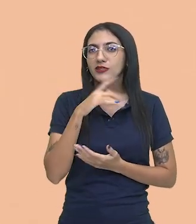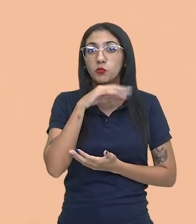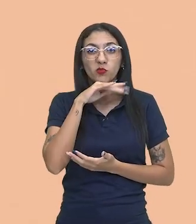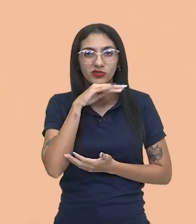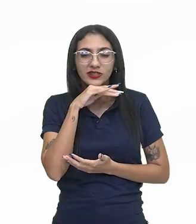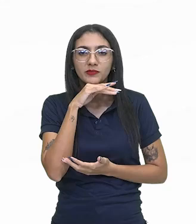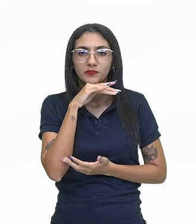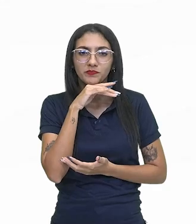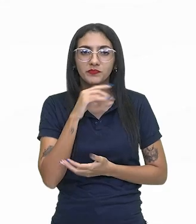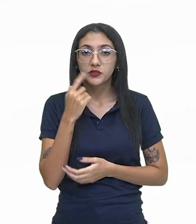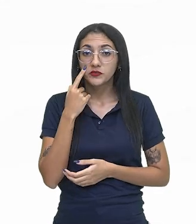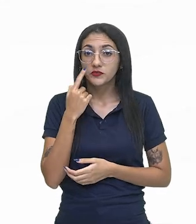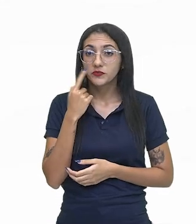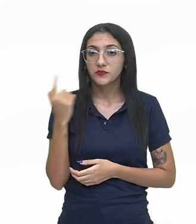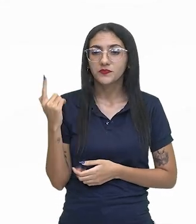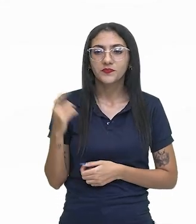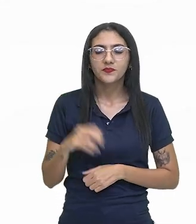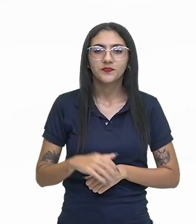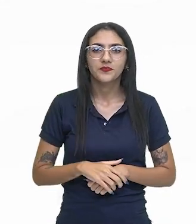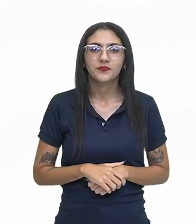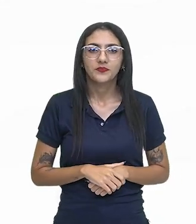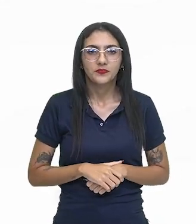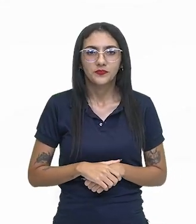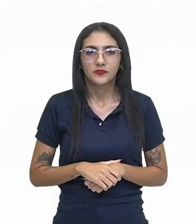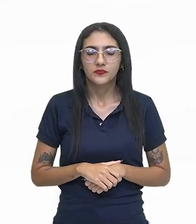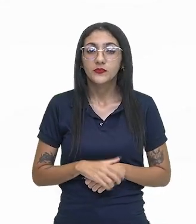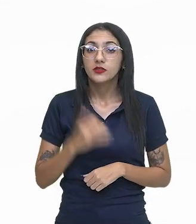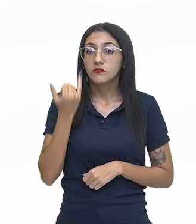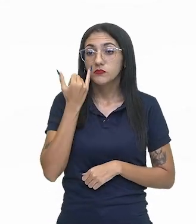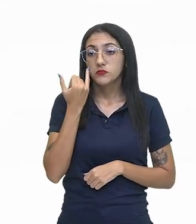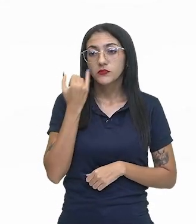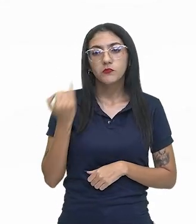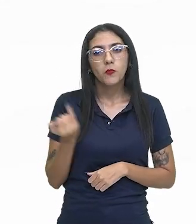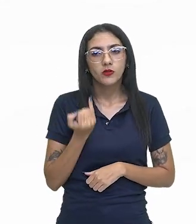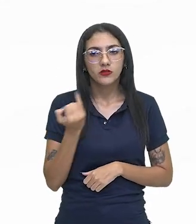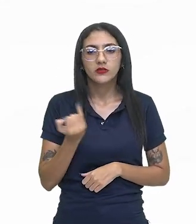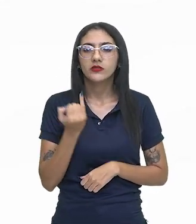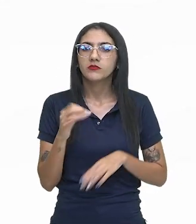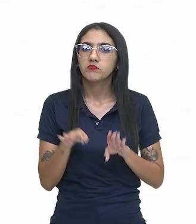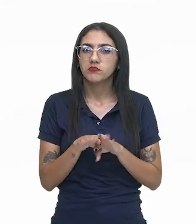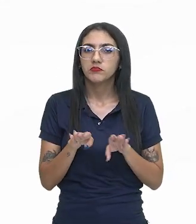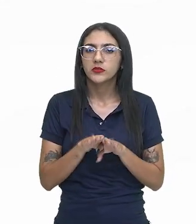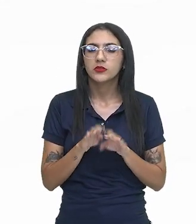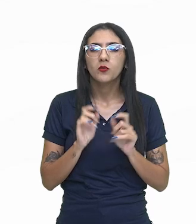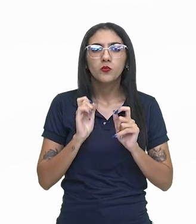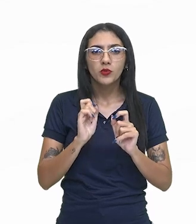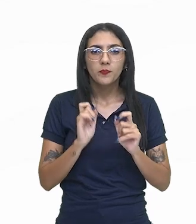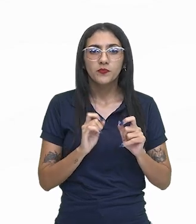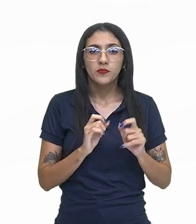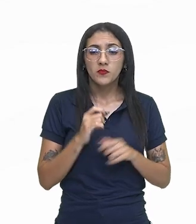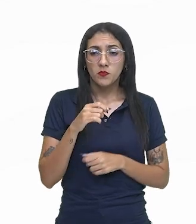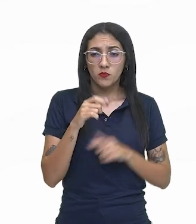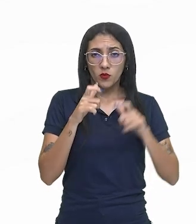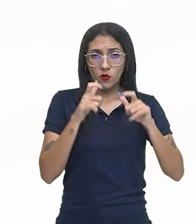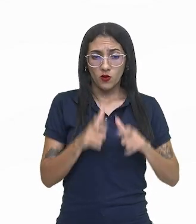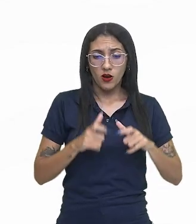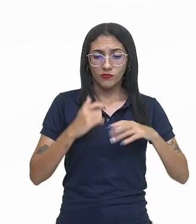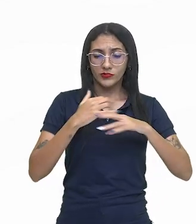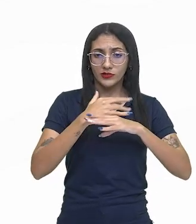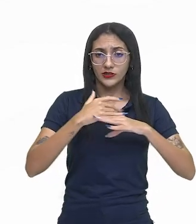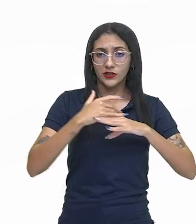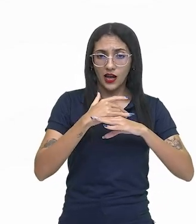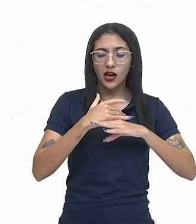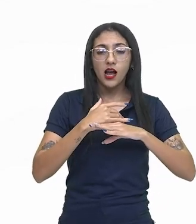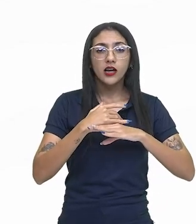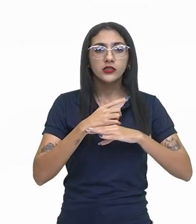ver agora nessa próxima tela, e que é uma informação importante da gente também estudar, que numa mesma cidade,